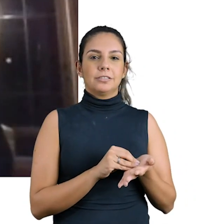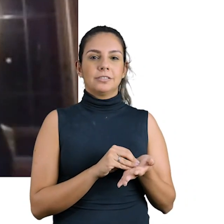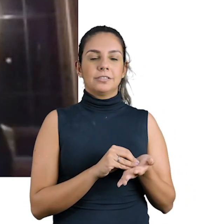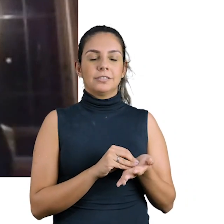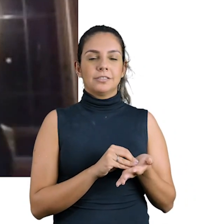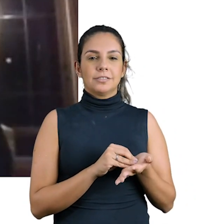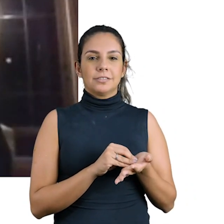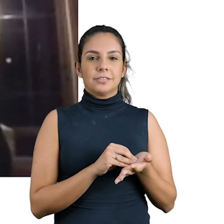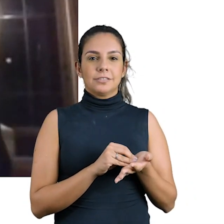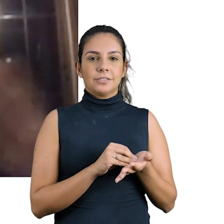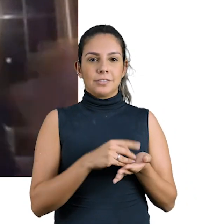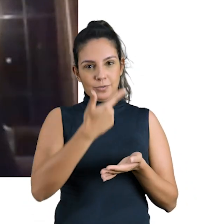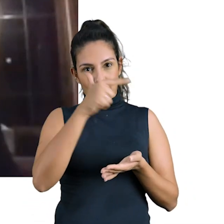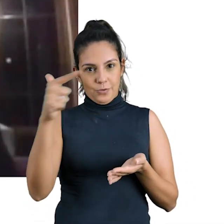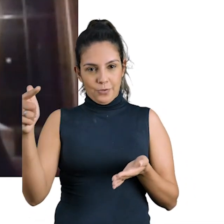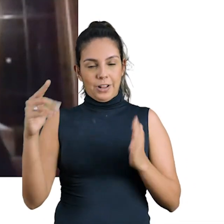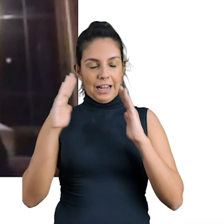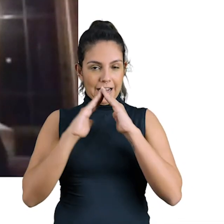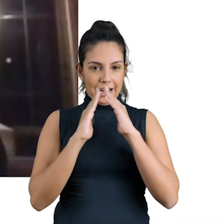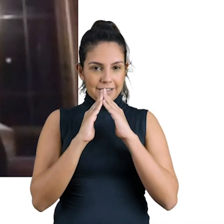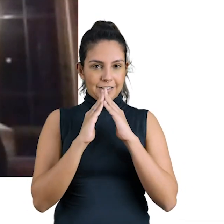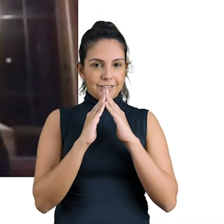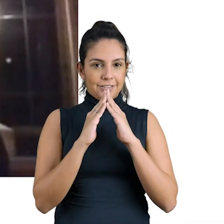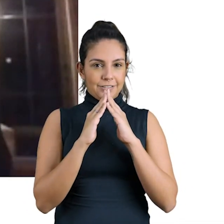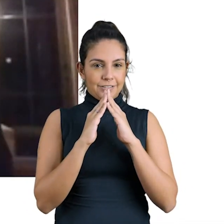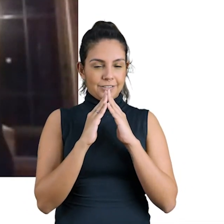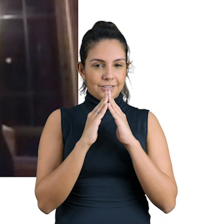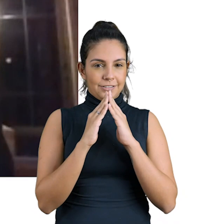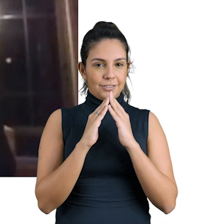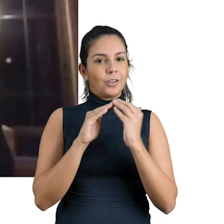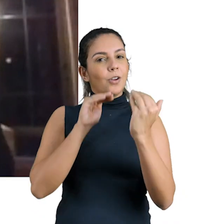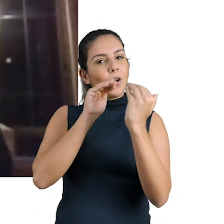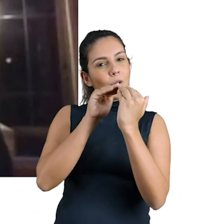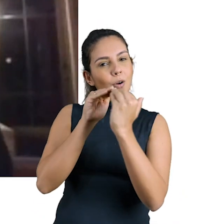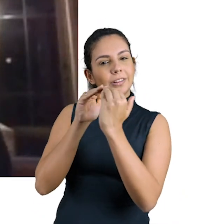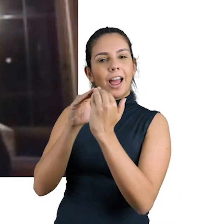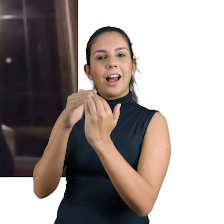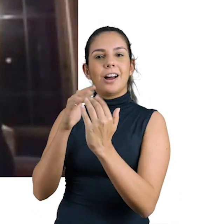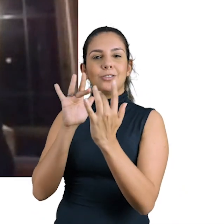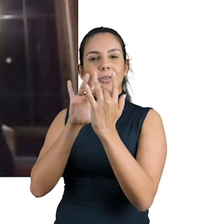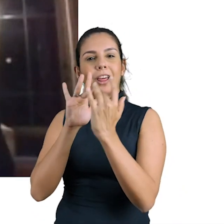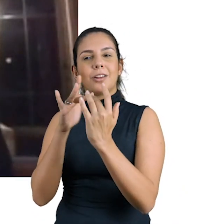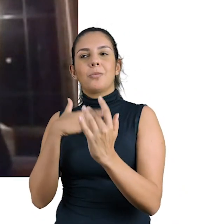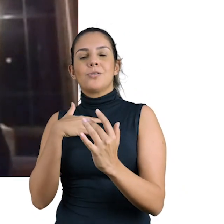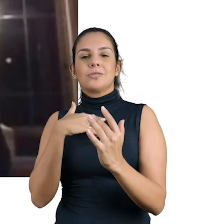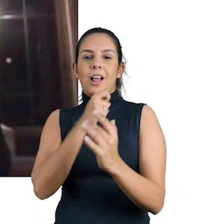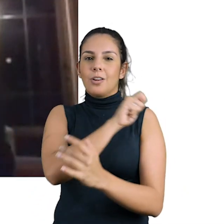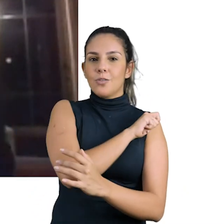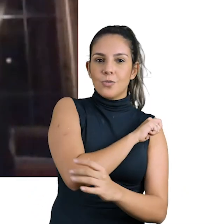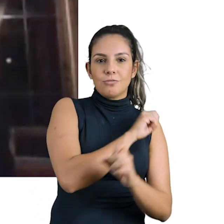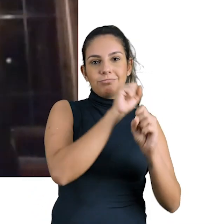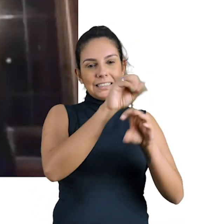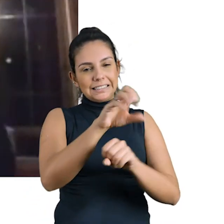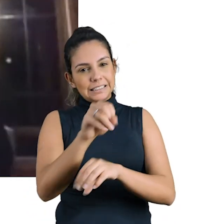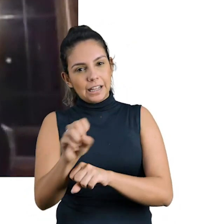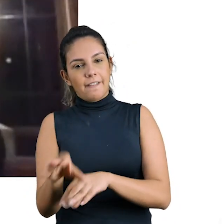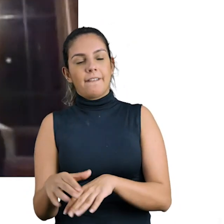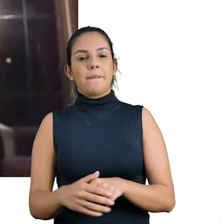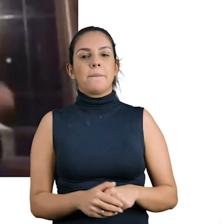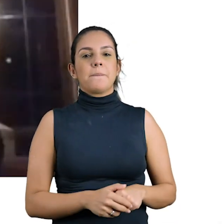desses meus outros lados, né? Sinto falta do contato com os meus alunos, né? Dar aula para